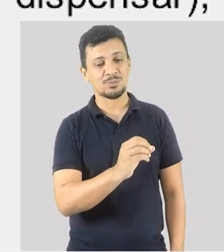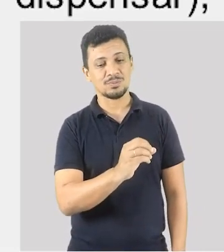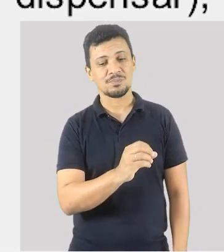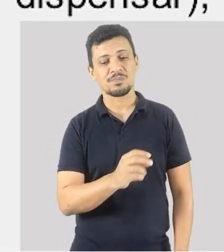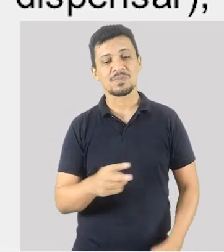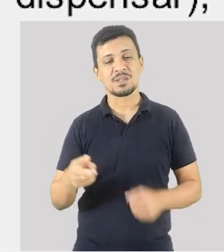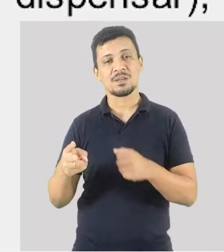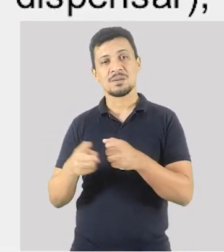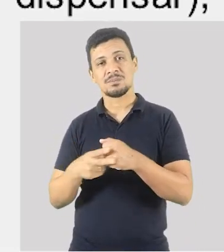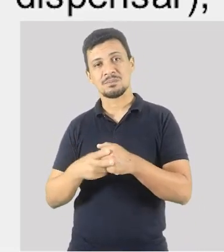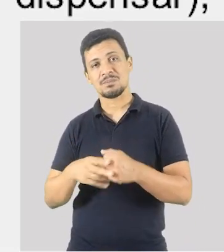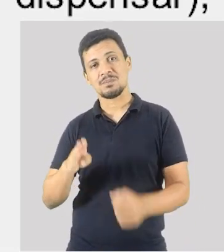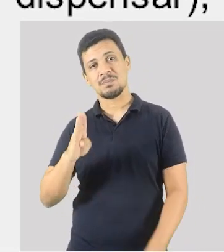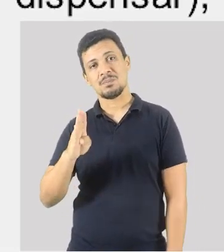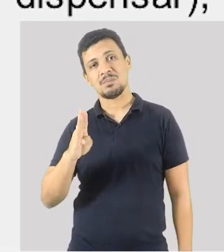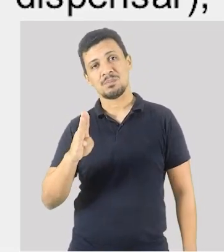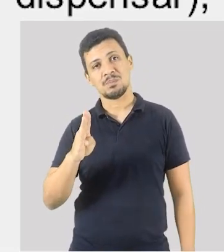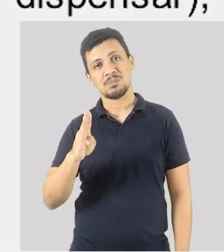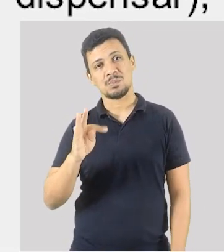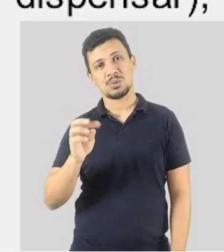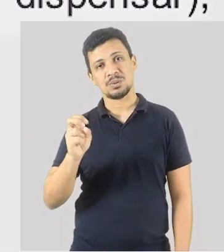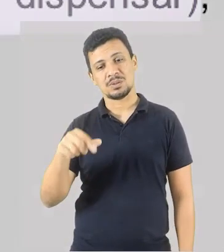do verbo dispensar, certo?